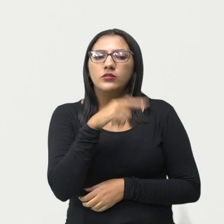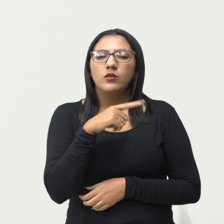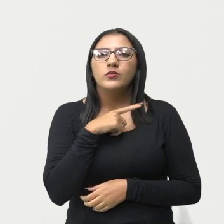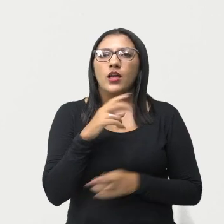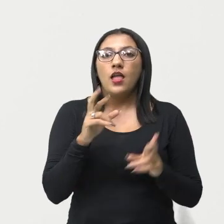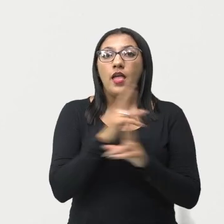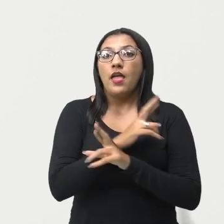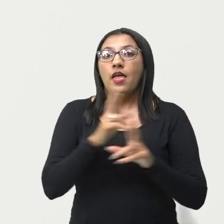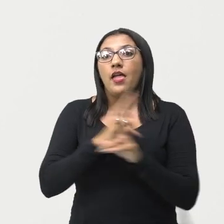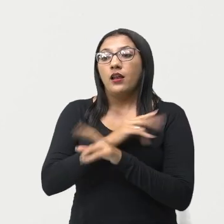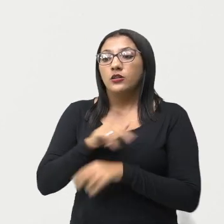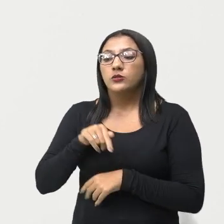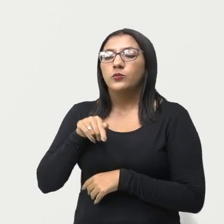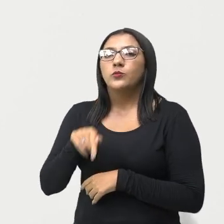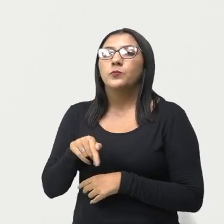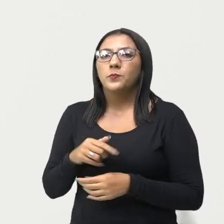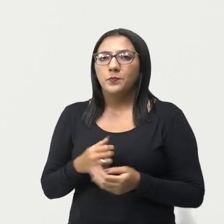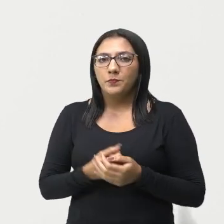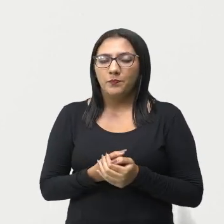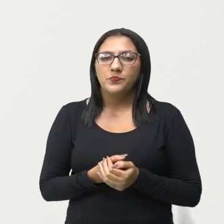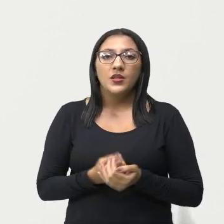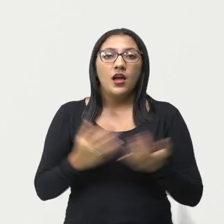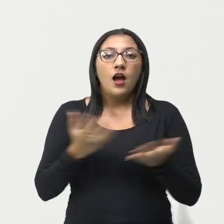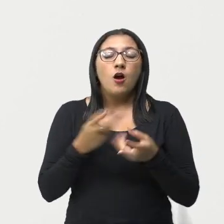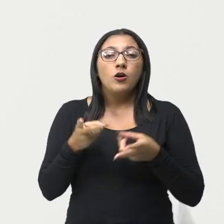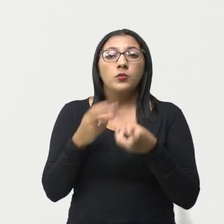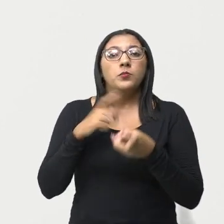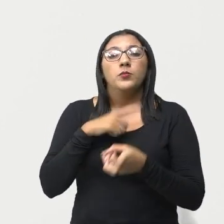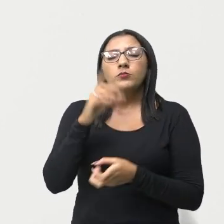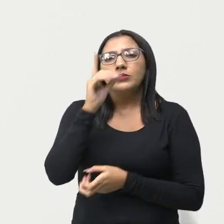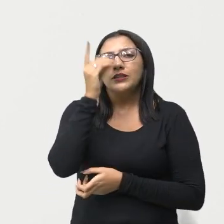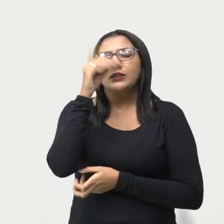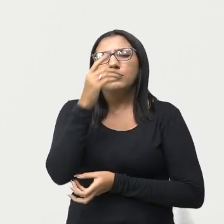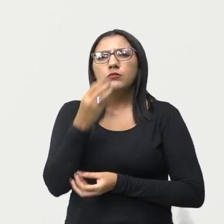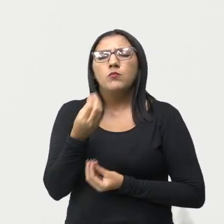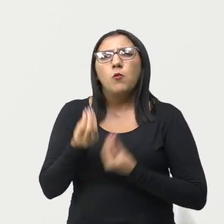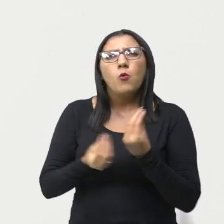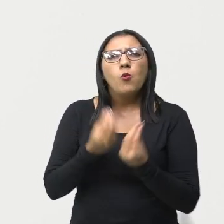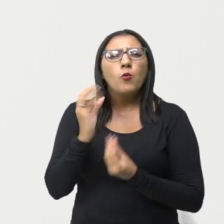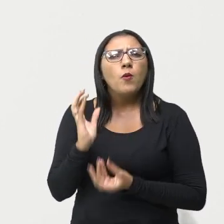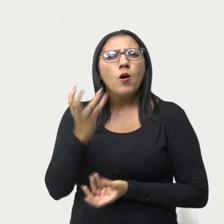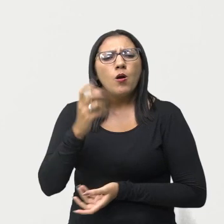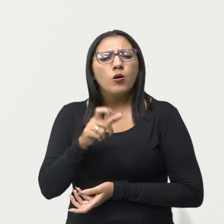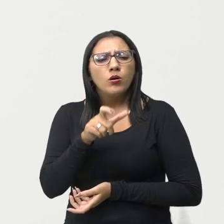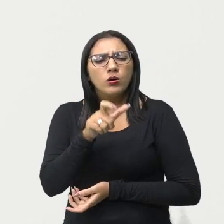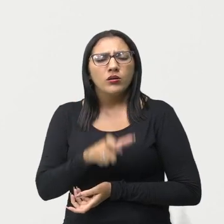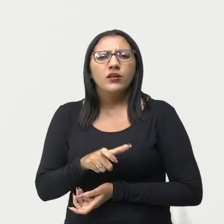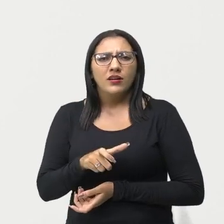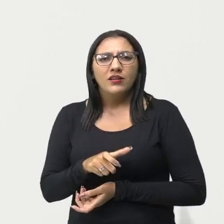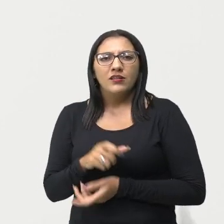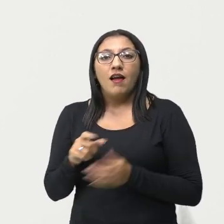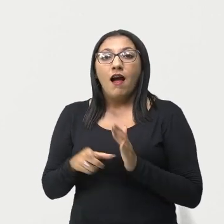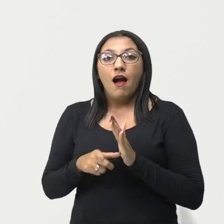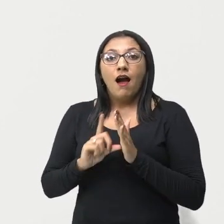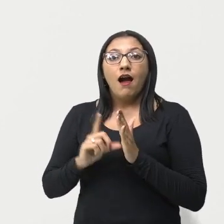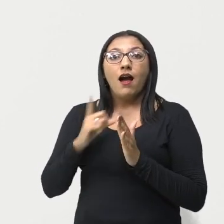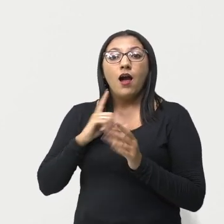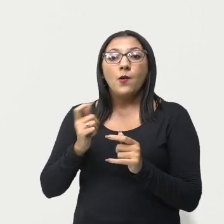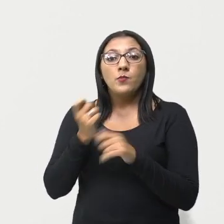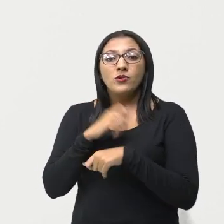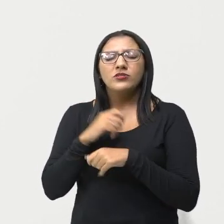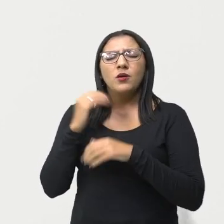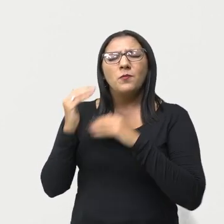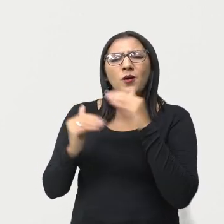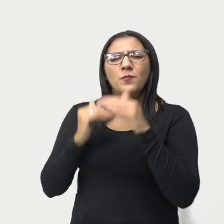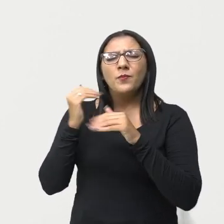fato principal, traz para a gente a ideia, o que aconteceu com ele antes dele reencontrar a família, dele